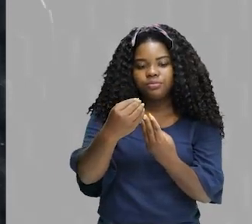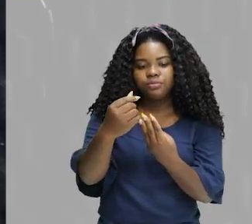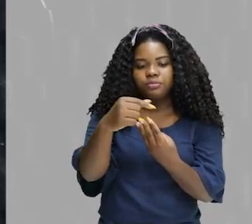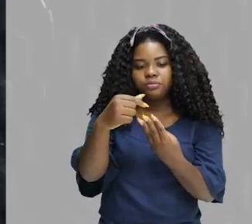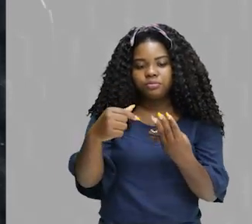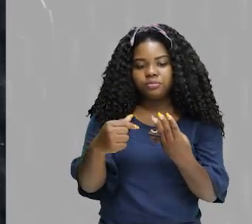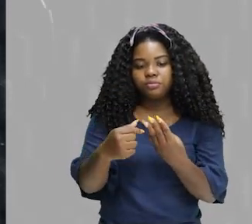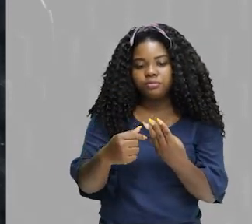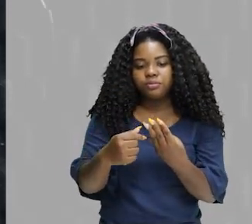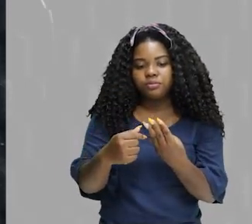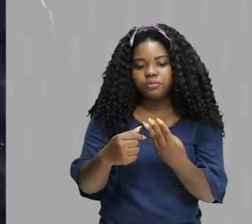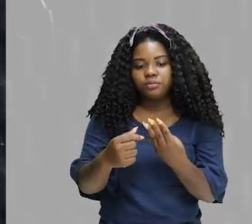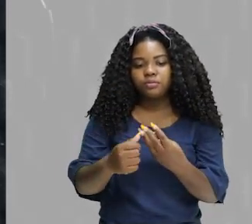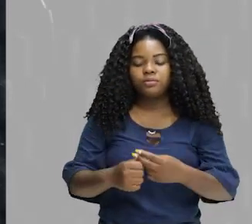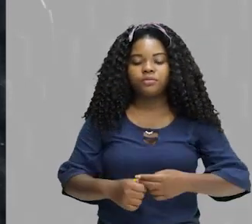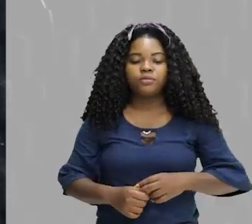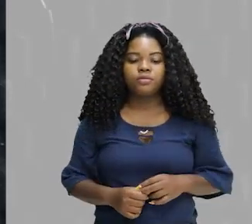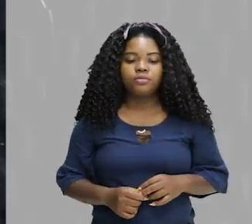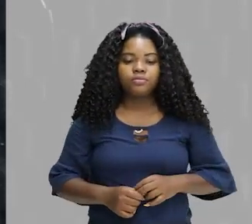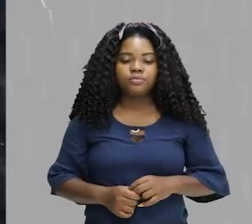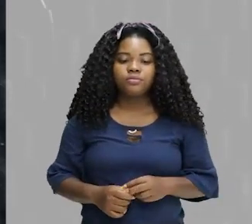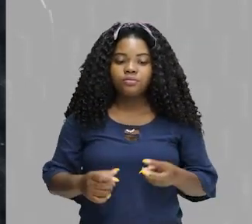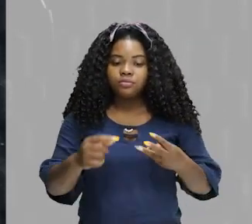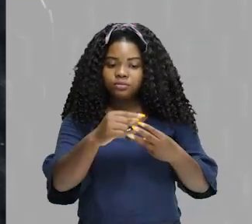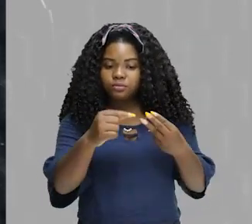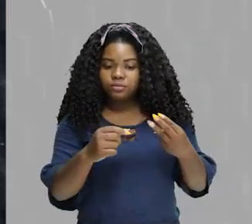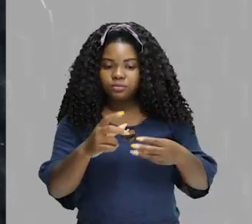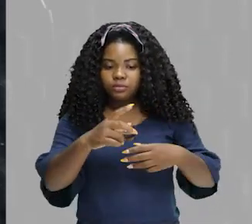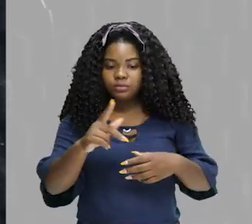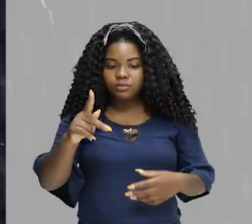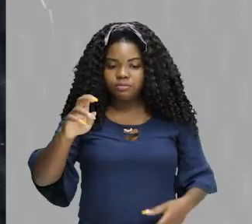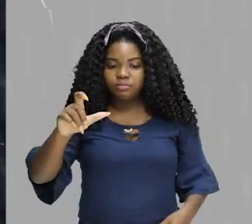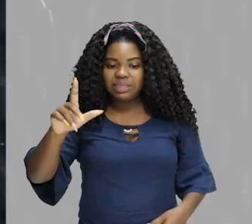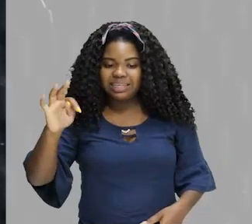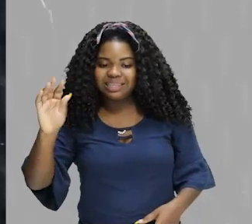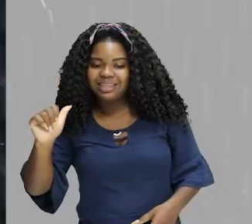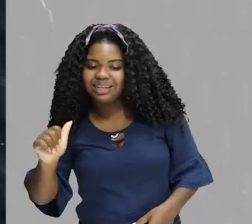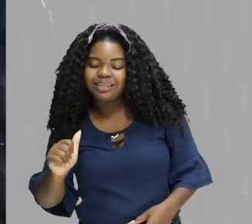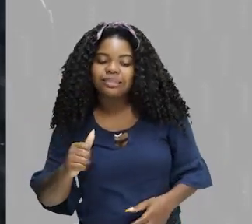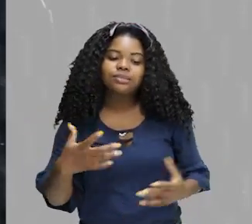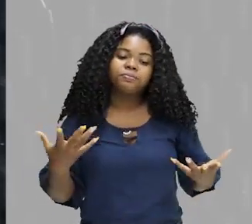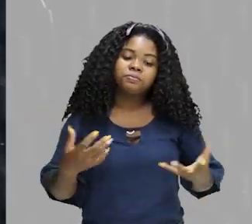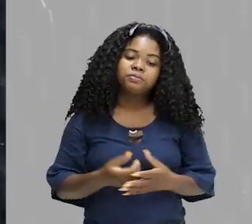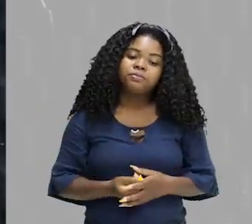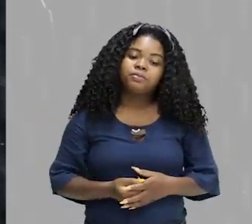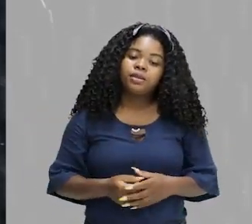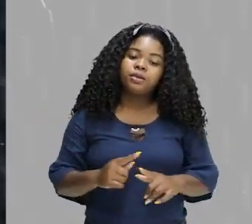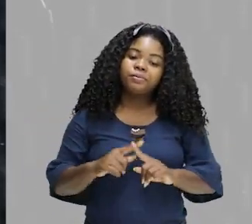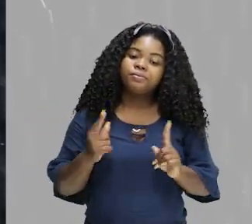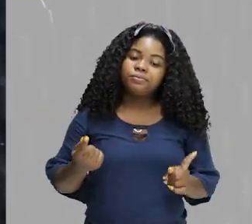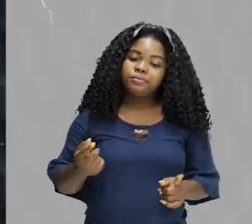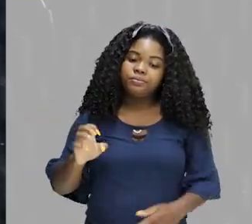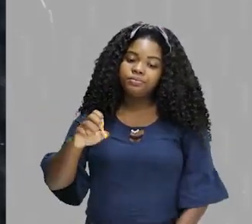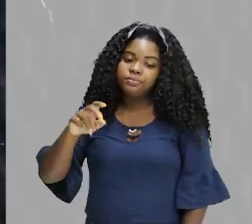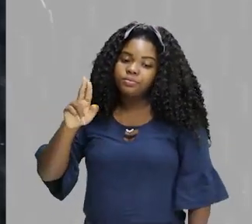3 elementos ou múltiplo de 3. 3 pétalas para 3 sépalas. Já no caso das eudicotiledôneas, olha